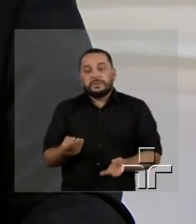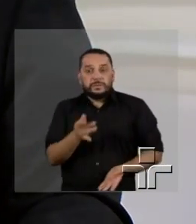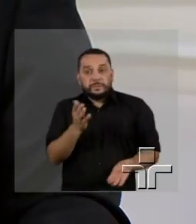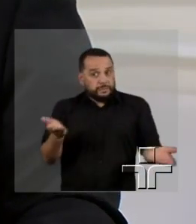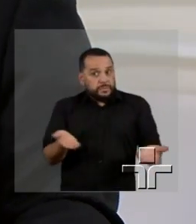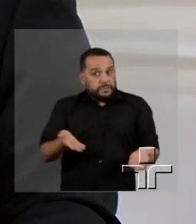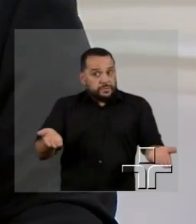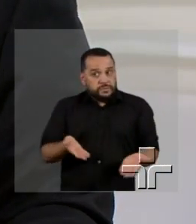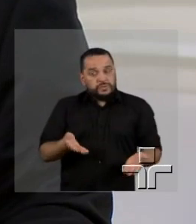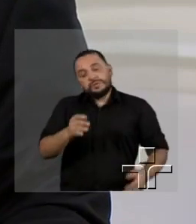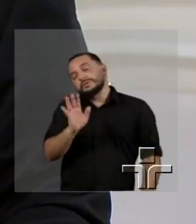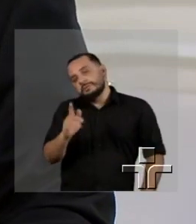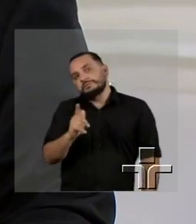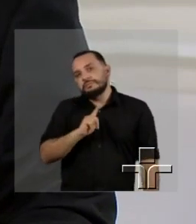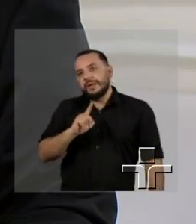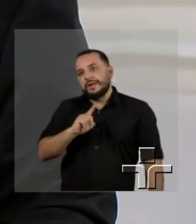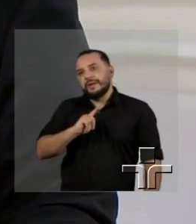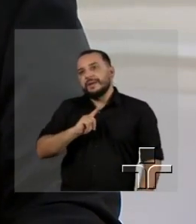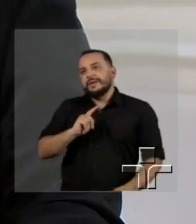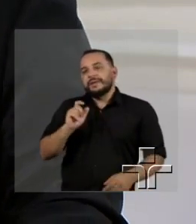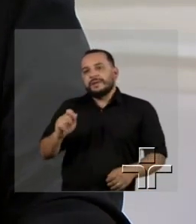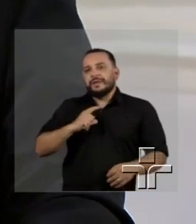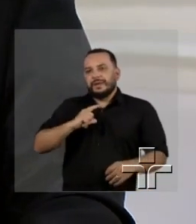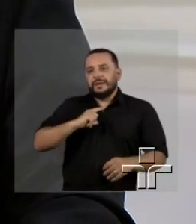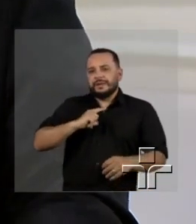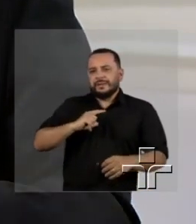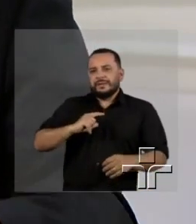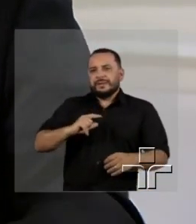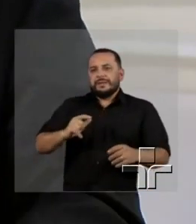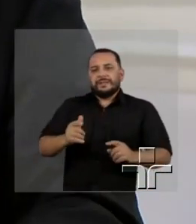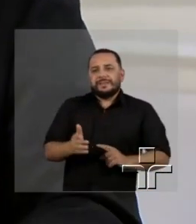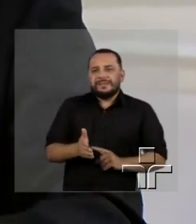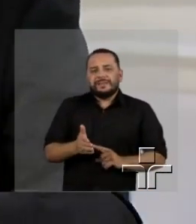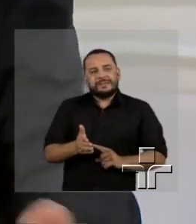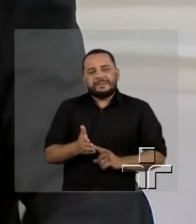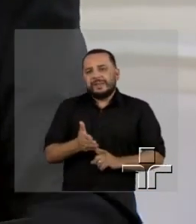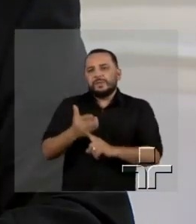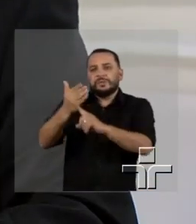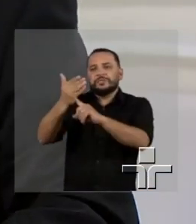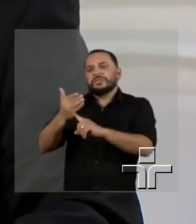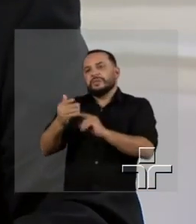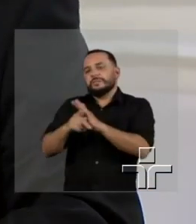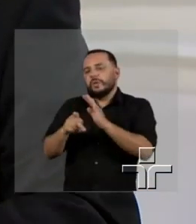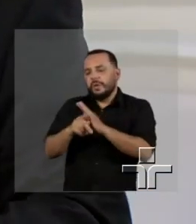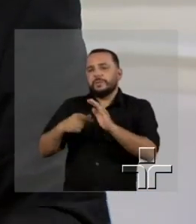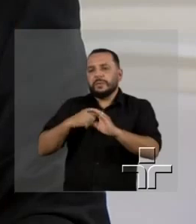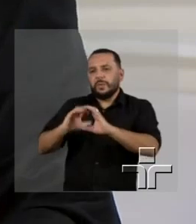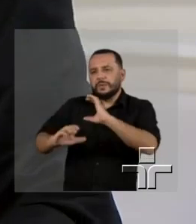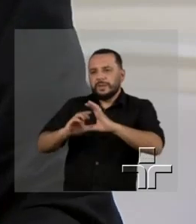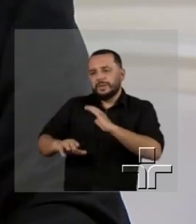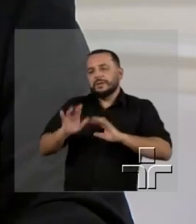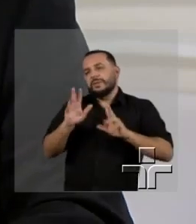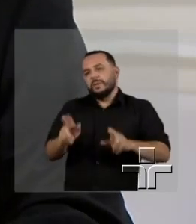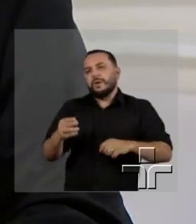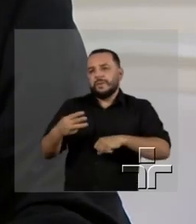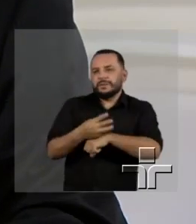É só o que a gente quer. Em que essa visão entra em choque com a visão do Olavo de Carvalho e dos filhos do presidente, por exemplo? Olha, eu